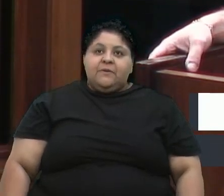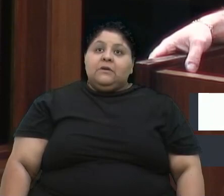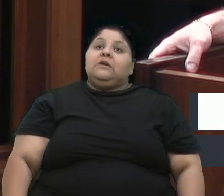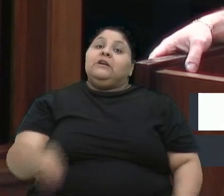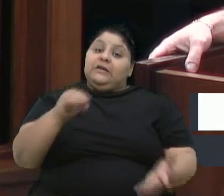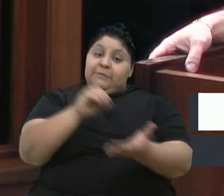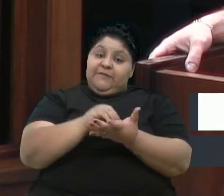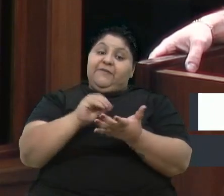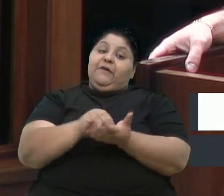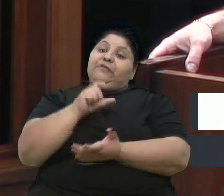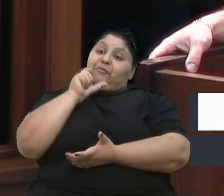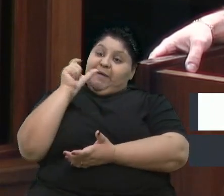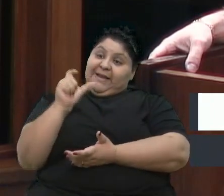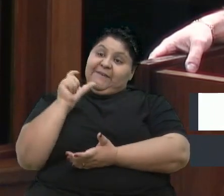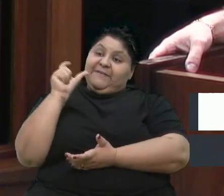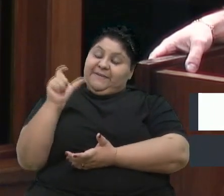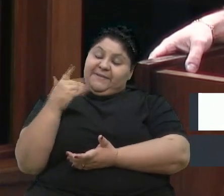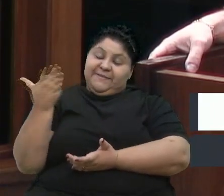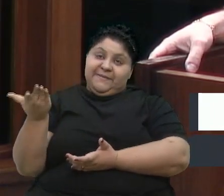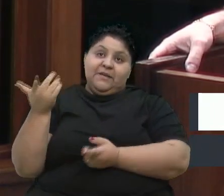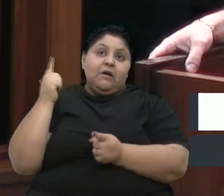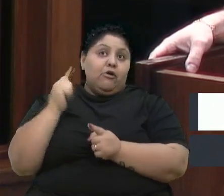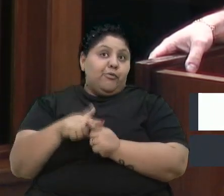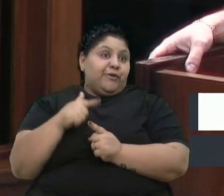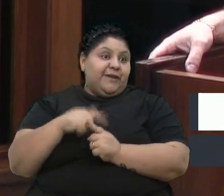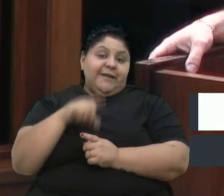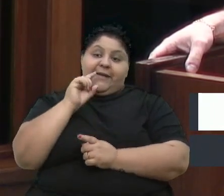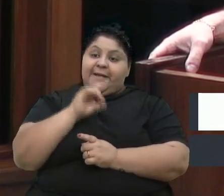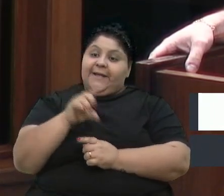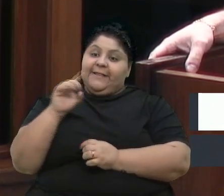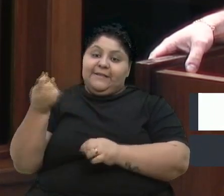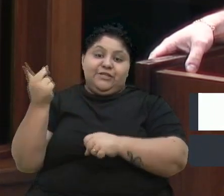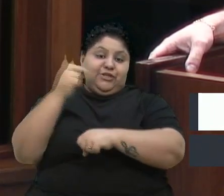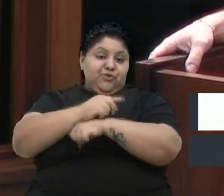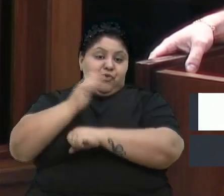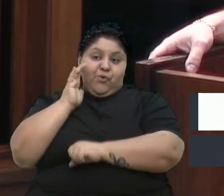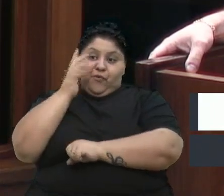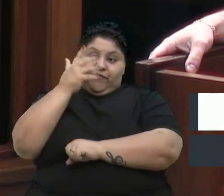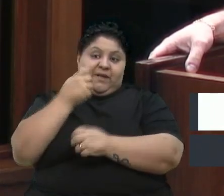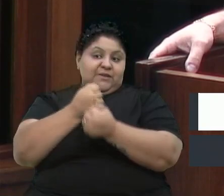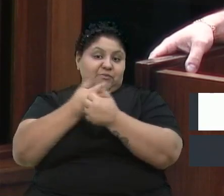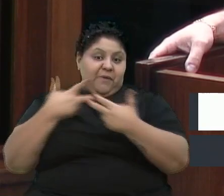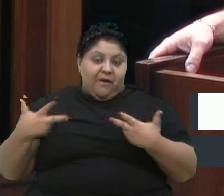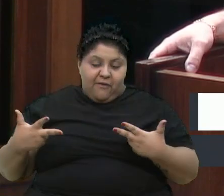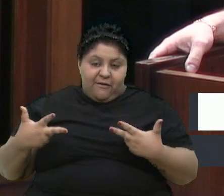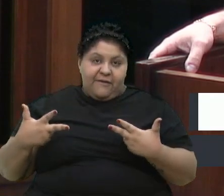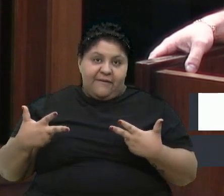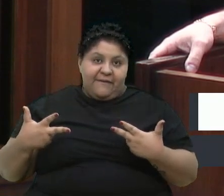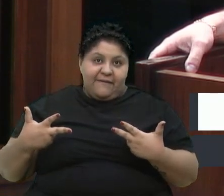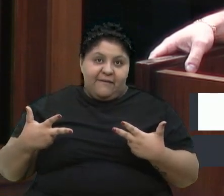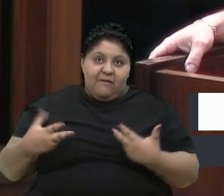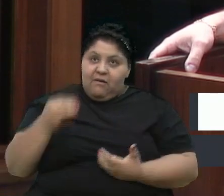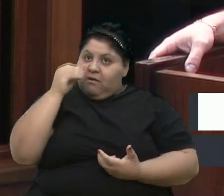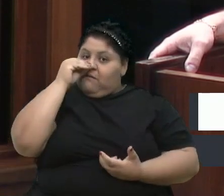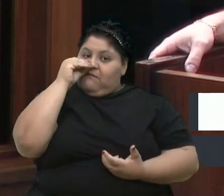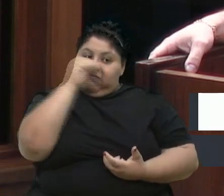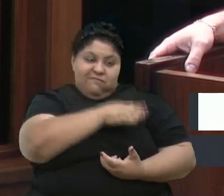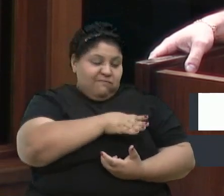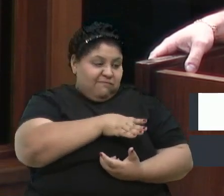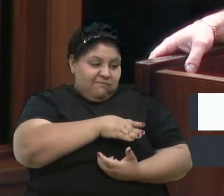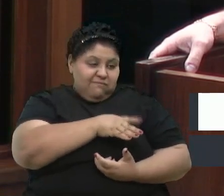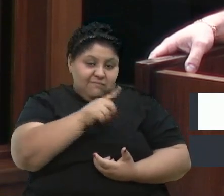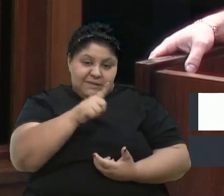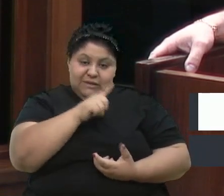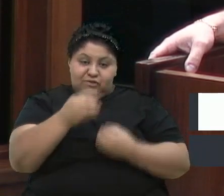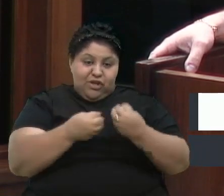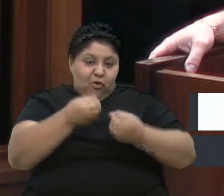palavras, porque cada dia acontece uma coisa que assim, ó, é um absurdo que não tem explicação.